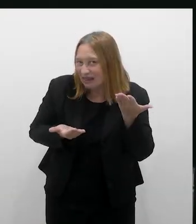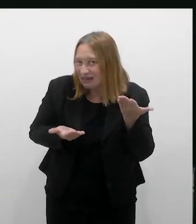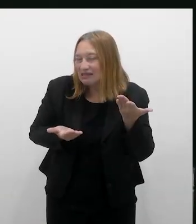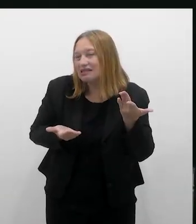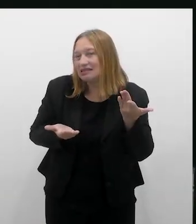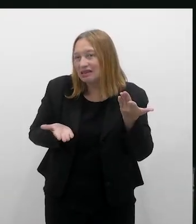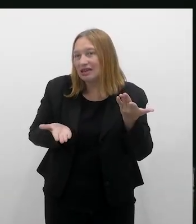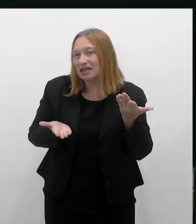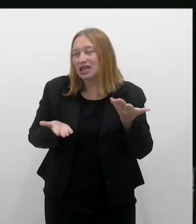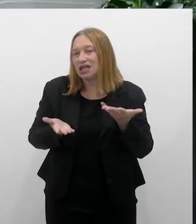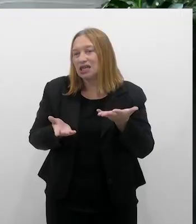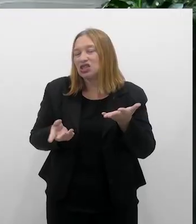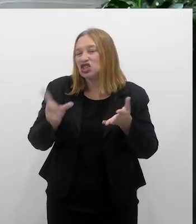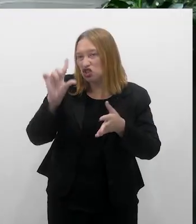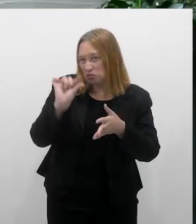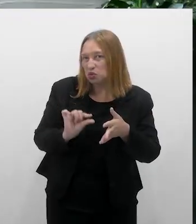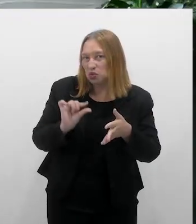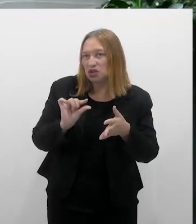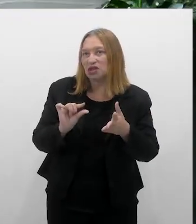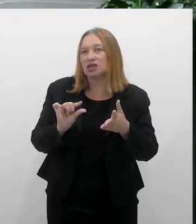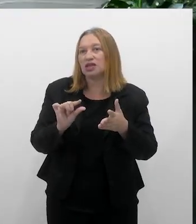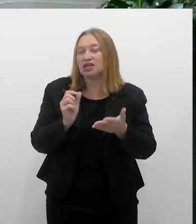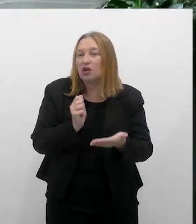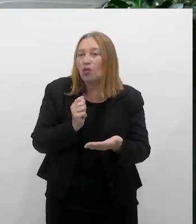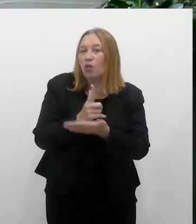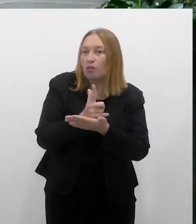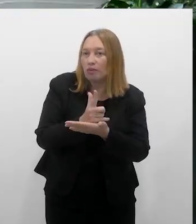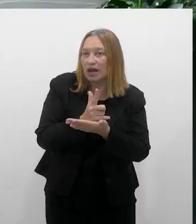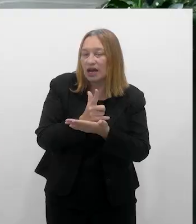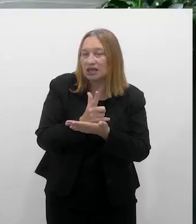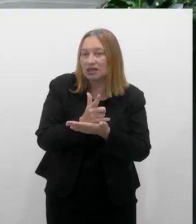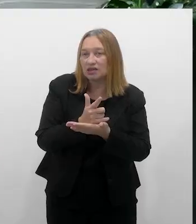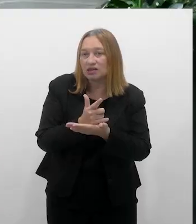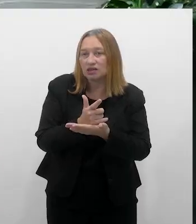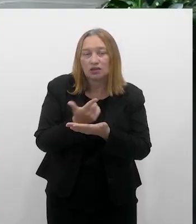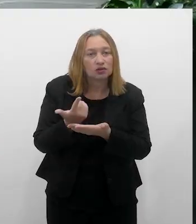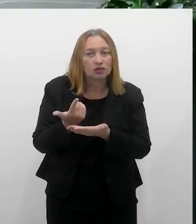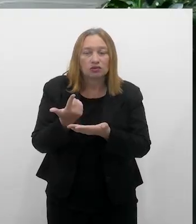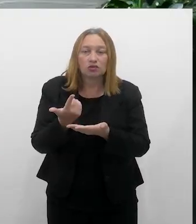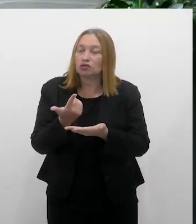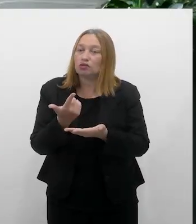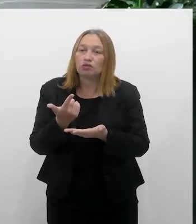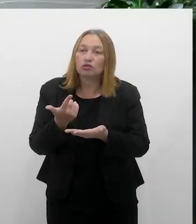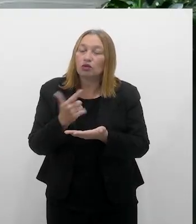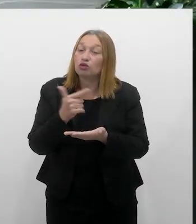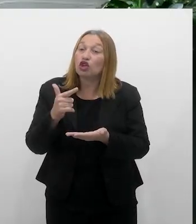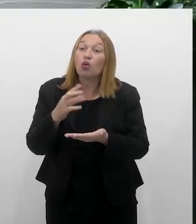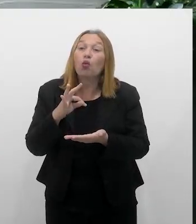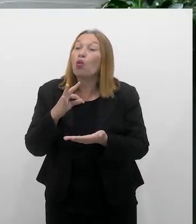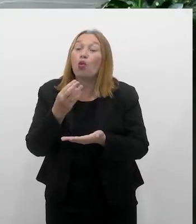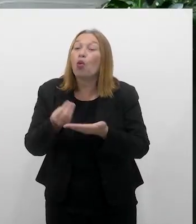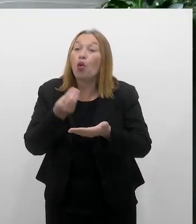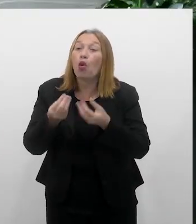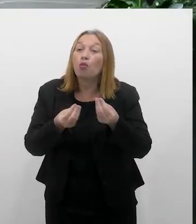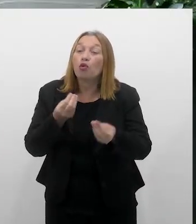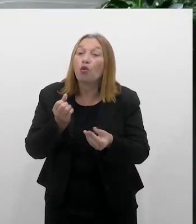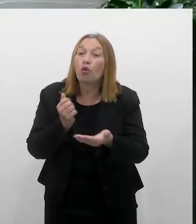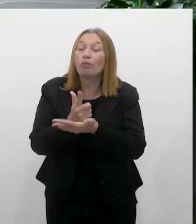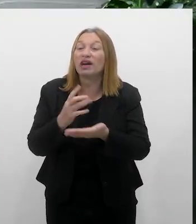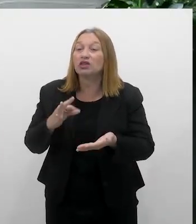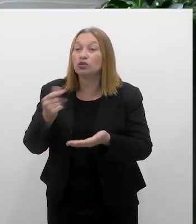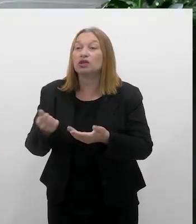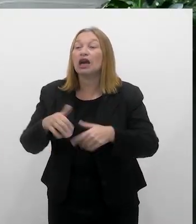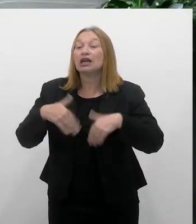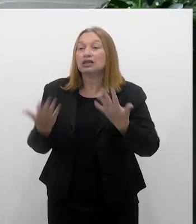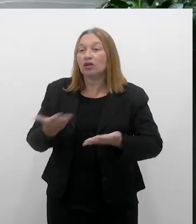também fosse menor, né? Ao ser comprada, adquirida, não dava mais para você comprar todos aqueles gêneros. Então,